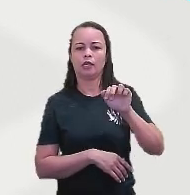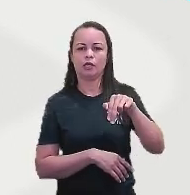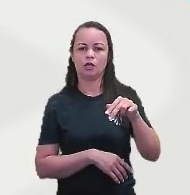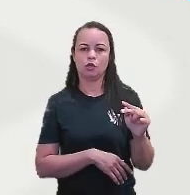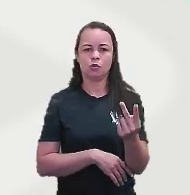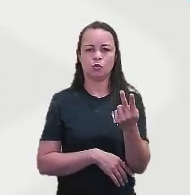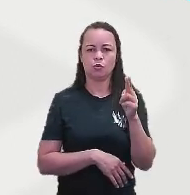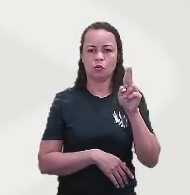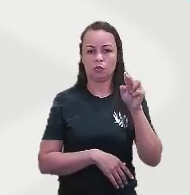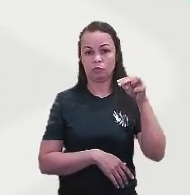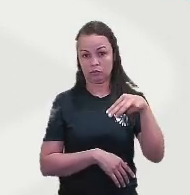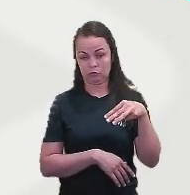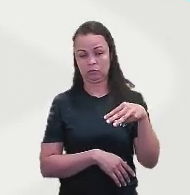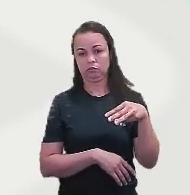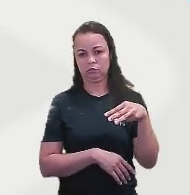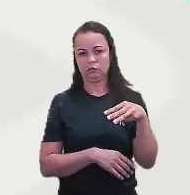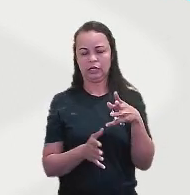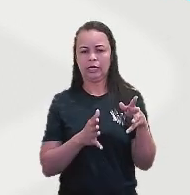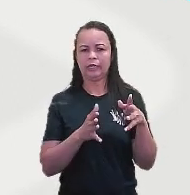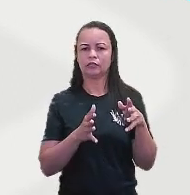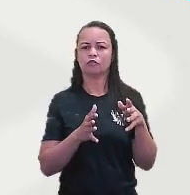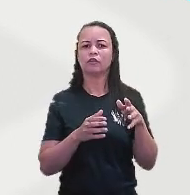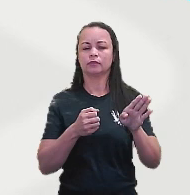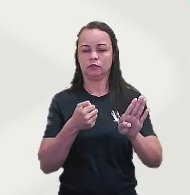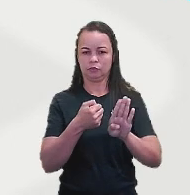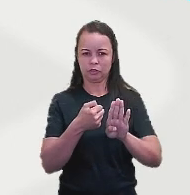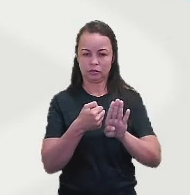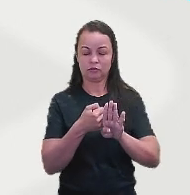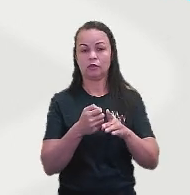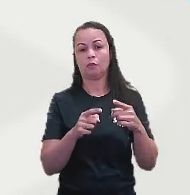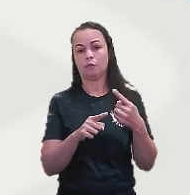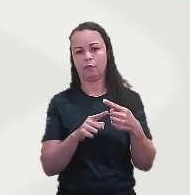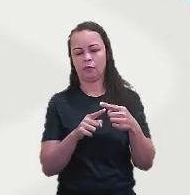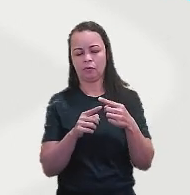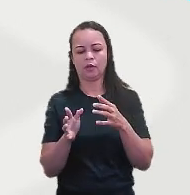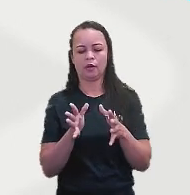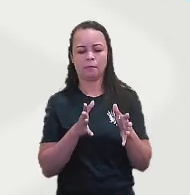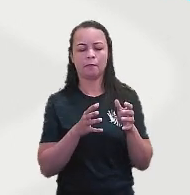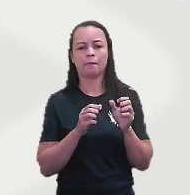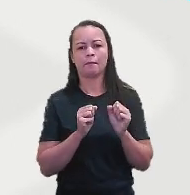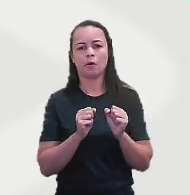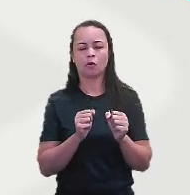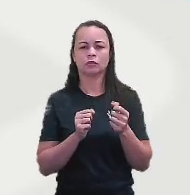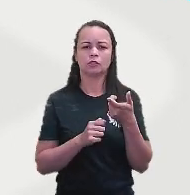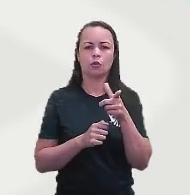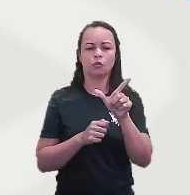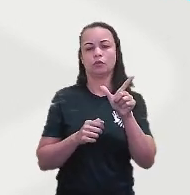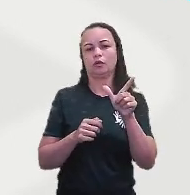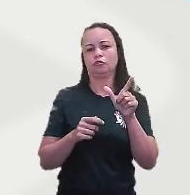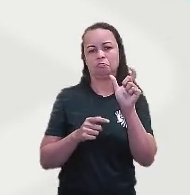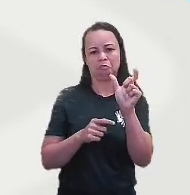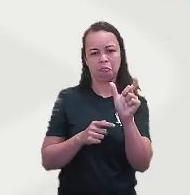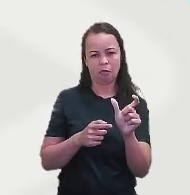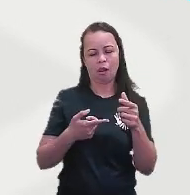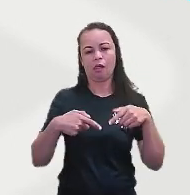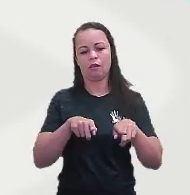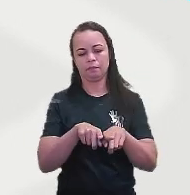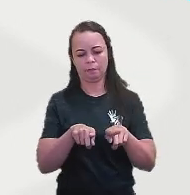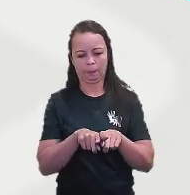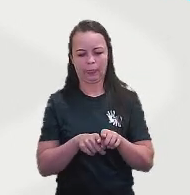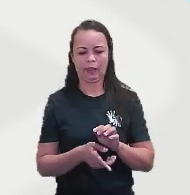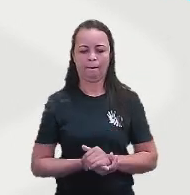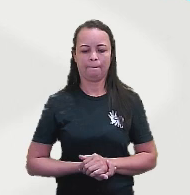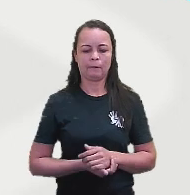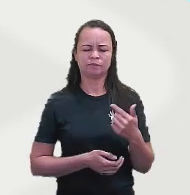nenhum porquê. Mesmo assim, ele vai ser substantivado, porque pode vir perto de artigo ou também de outras palavras. No caso, ó, não